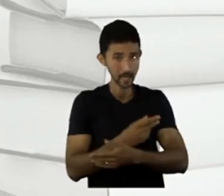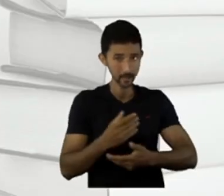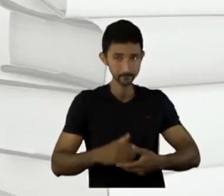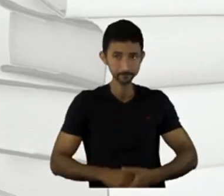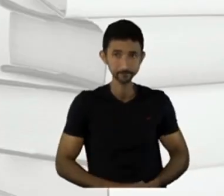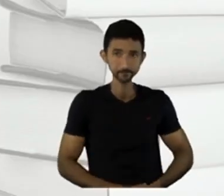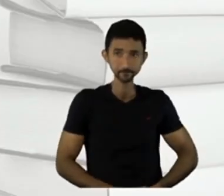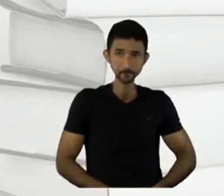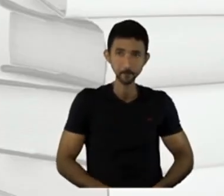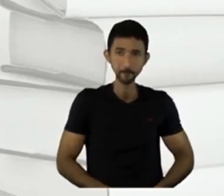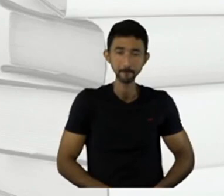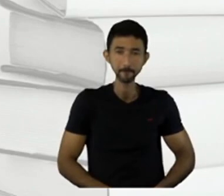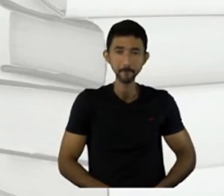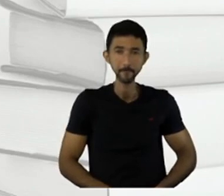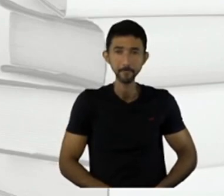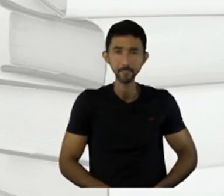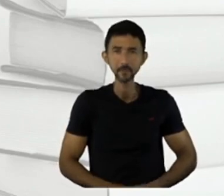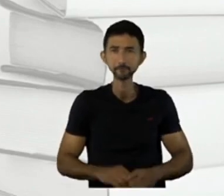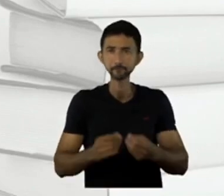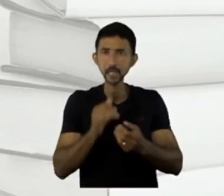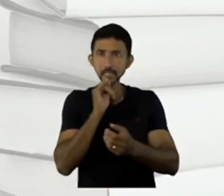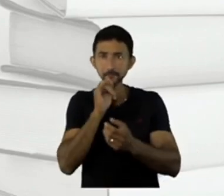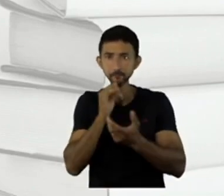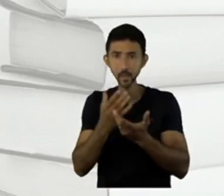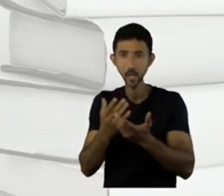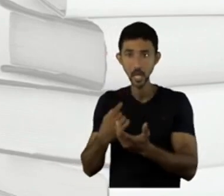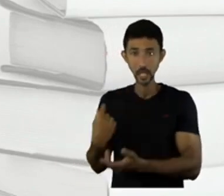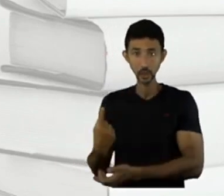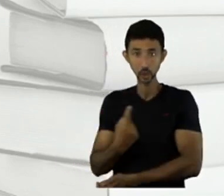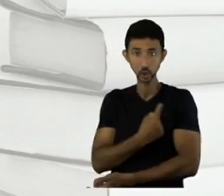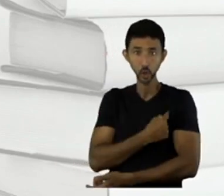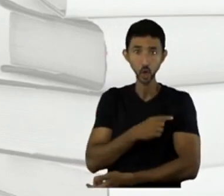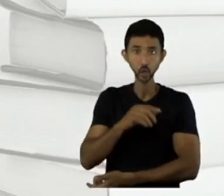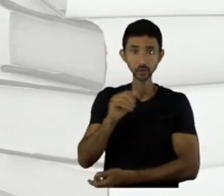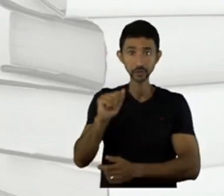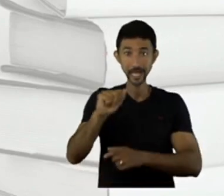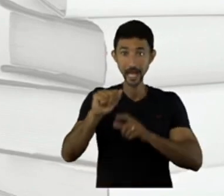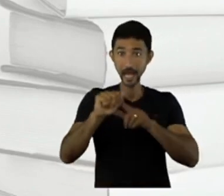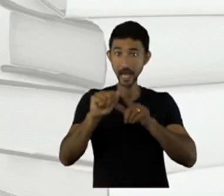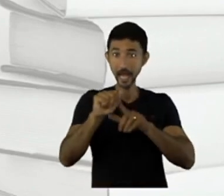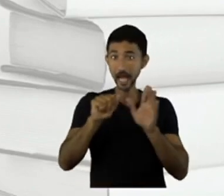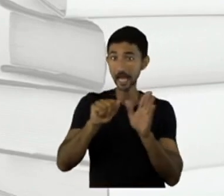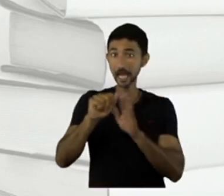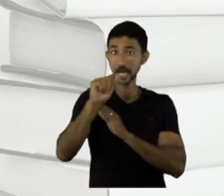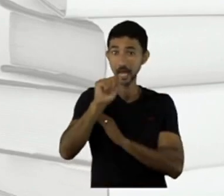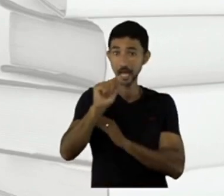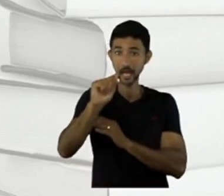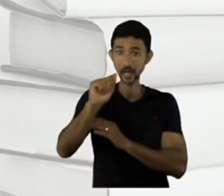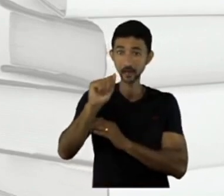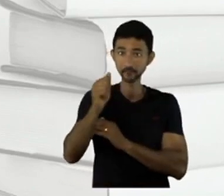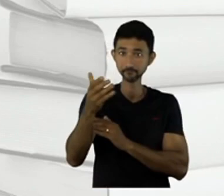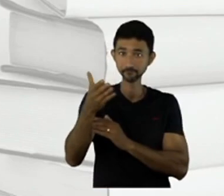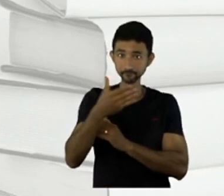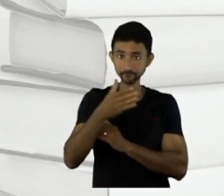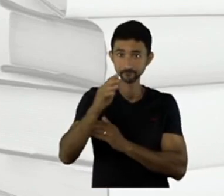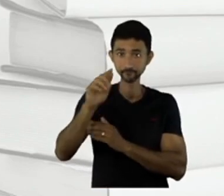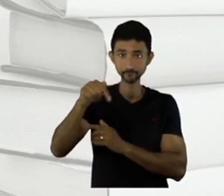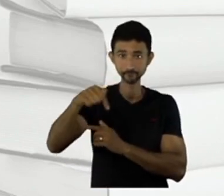de concordância. Olha só, quando eu quero falar de nós, é o agente separado. Olha a